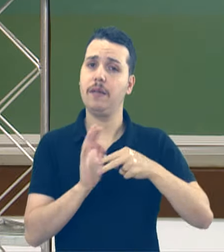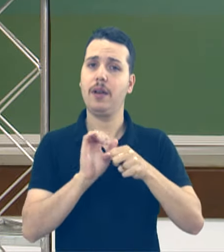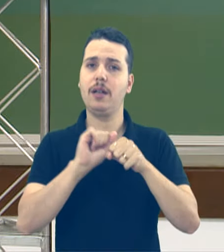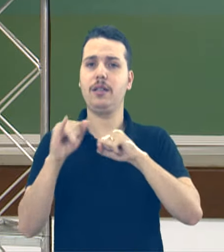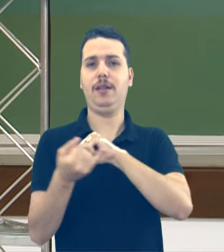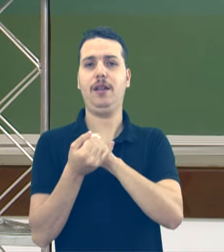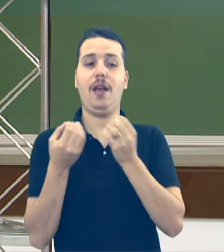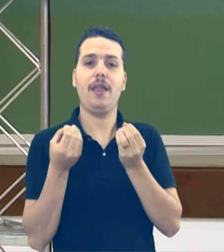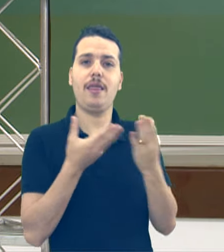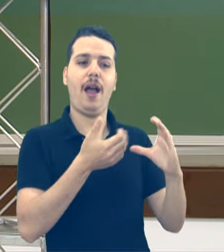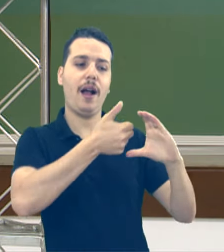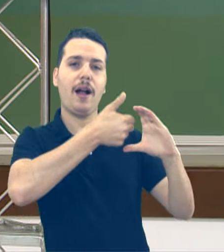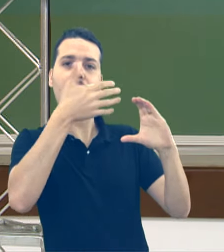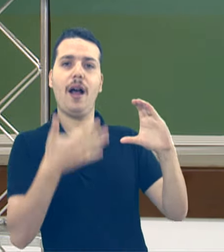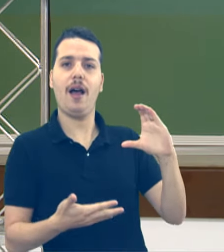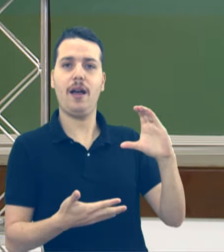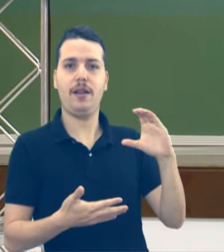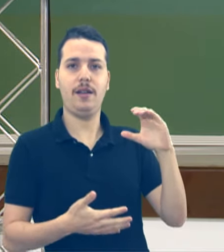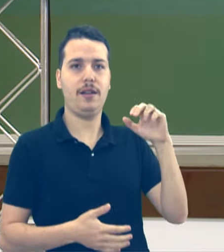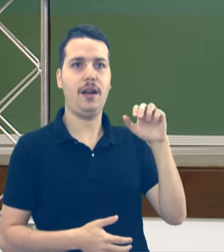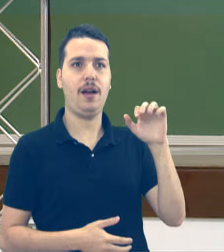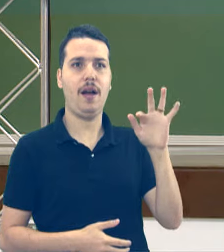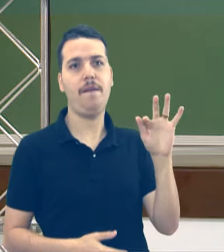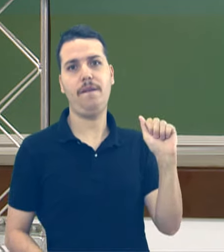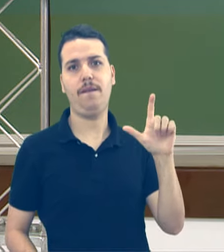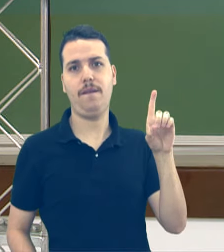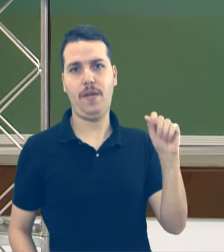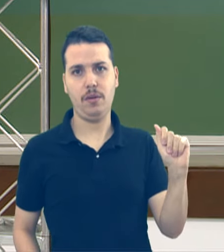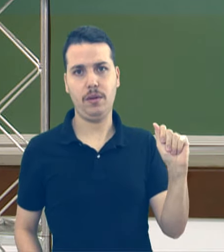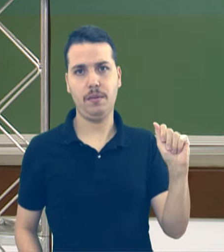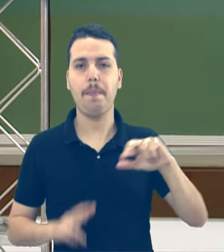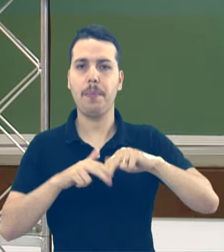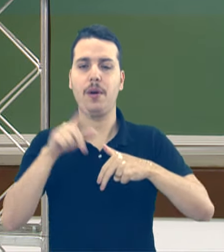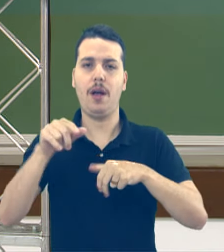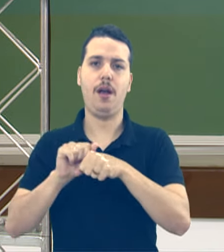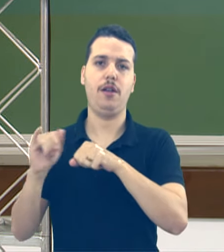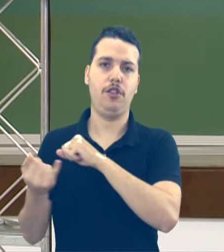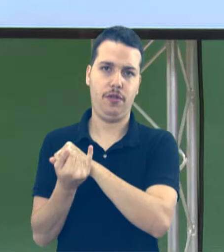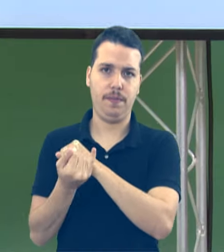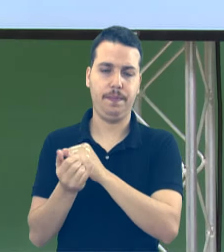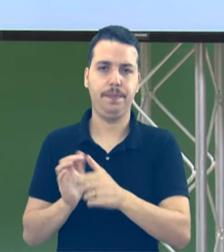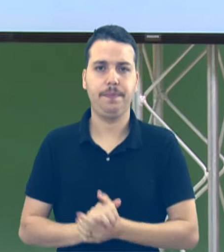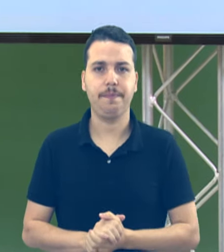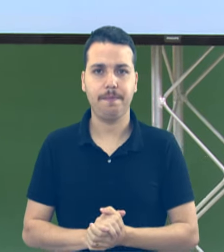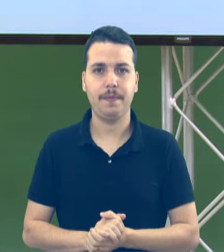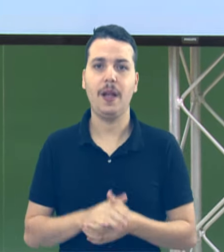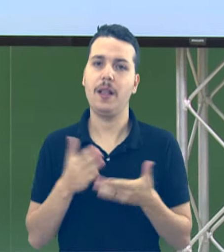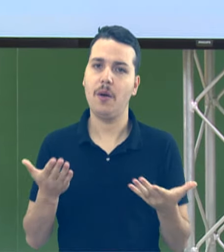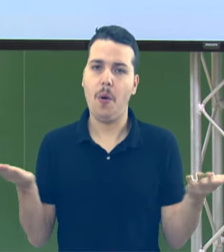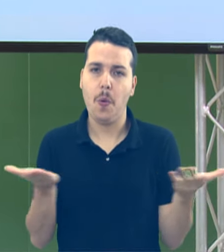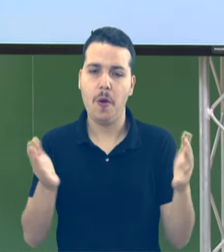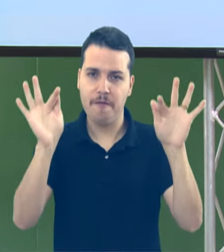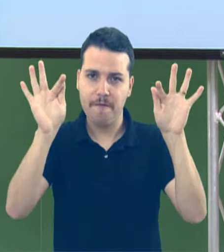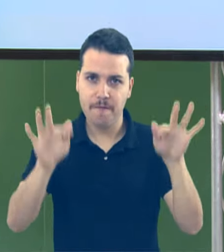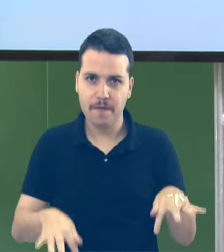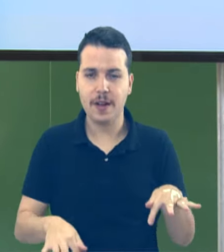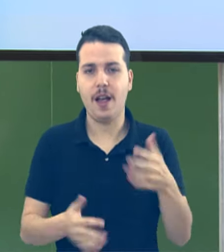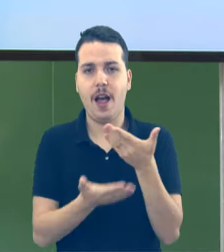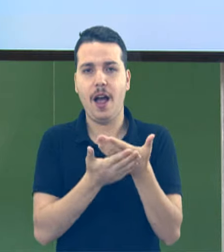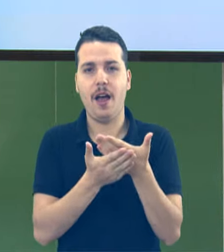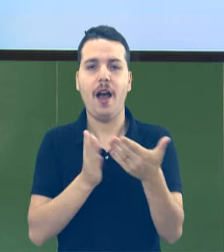qualificando, está dando qualidade, característica à saia. Gente, vamos ficar por aqui.